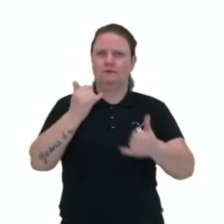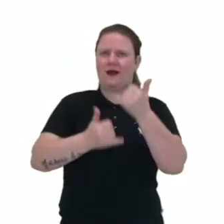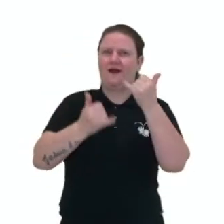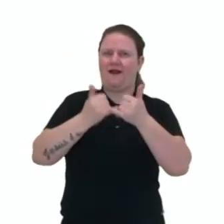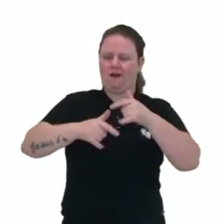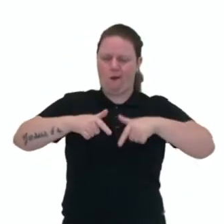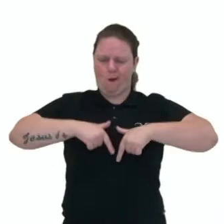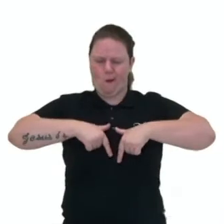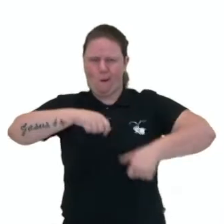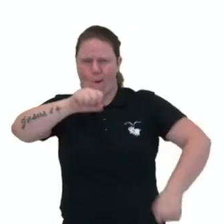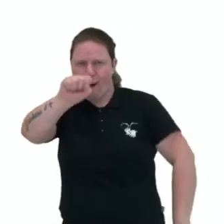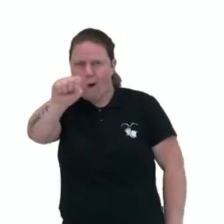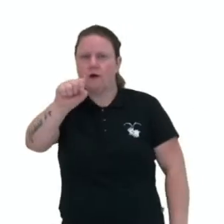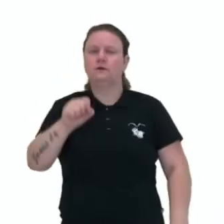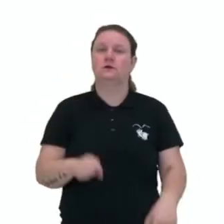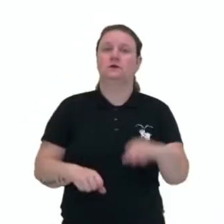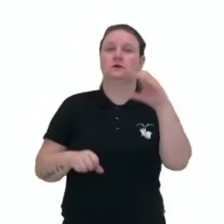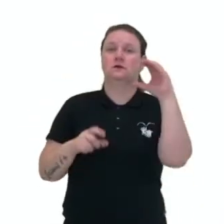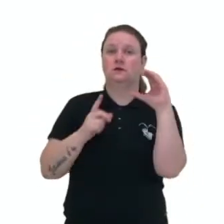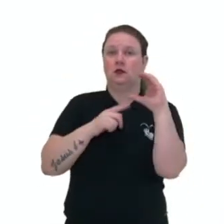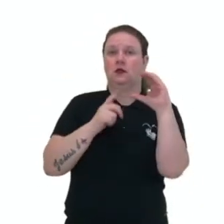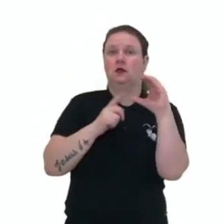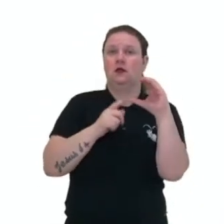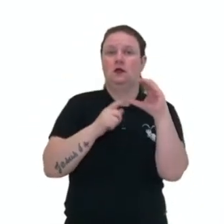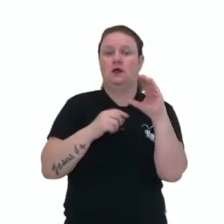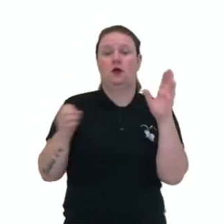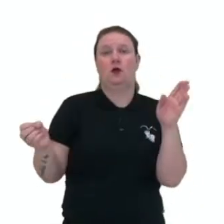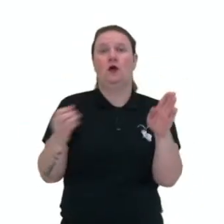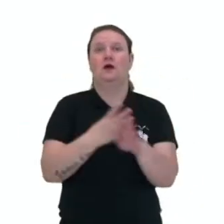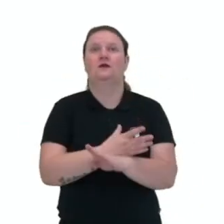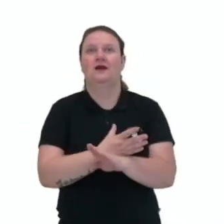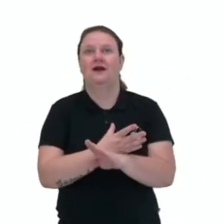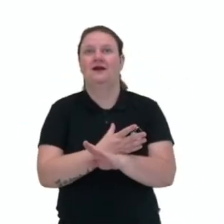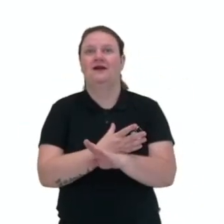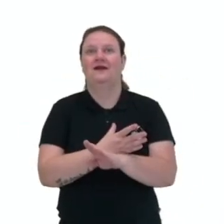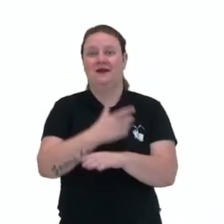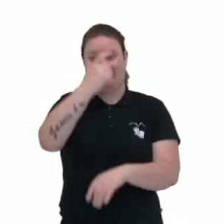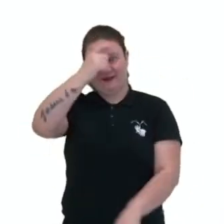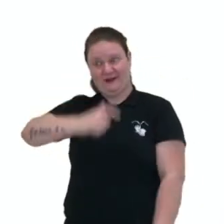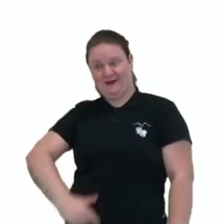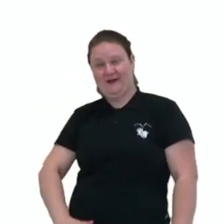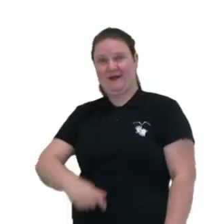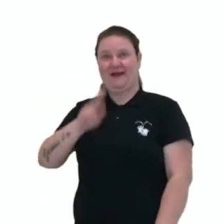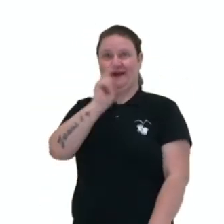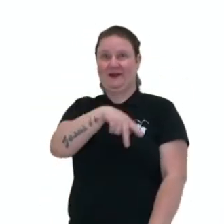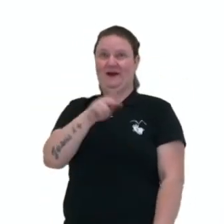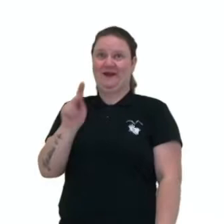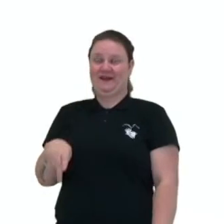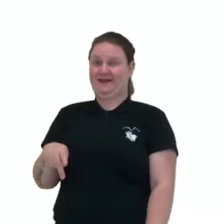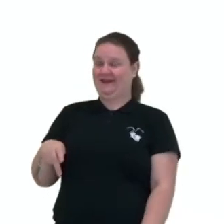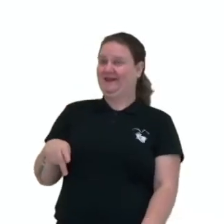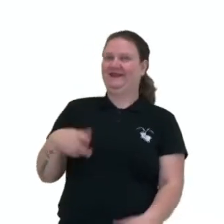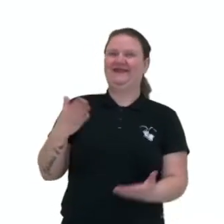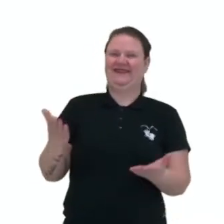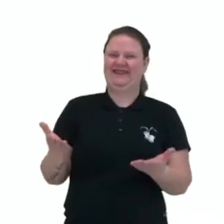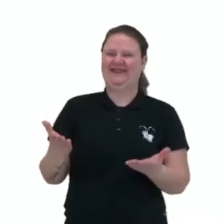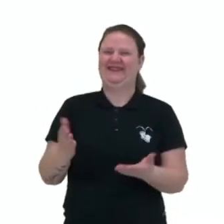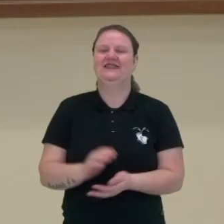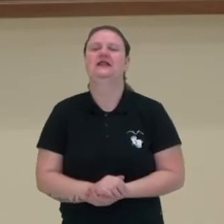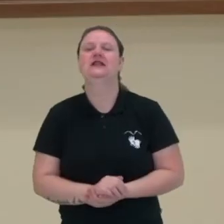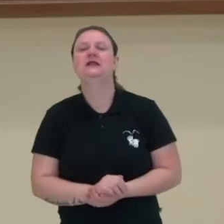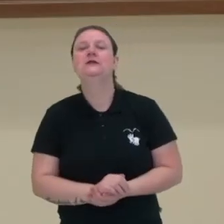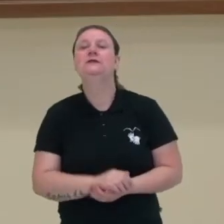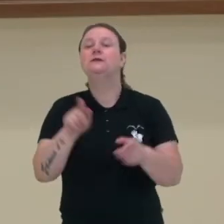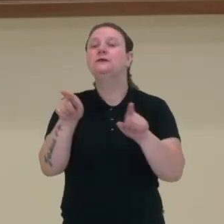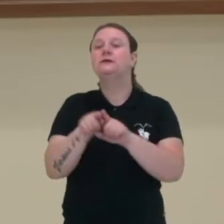C, para introduzir uma nova personagem, a super professora, sou eu? Ou para rimar com a letra? Por que